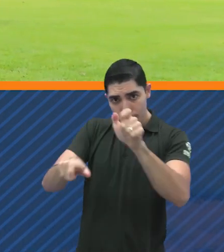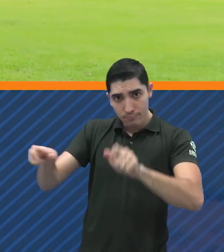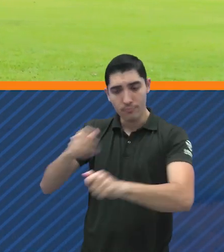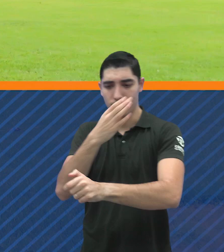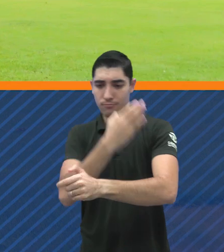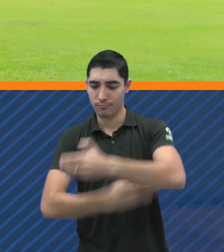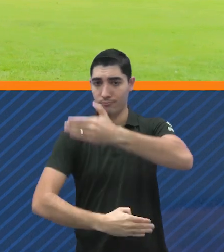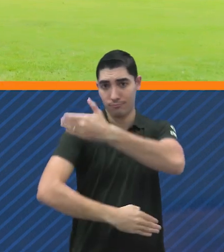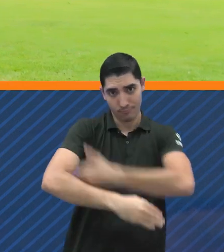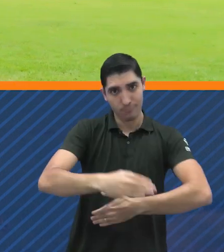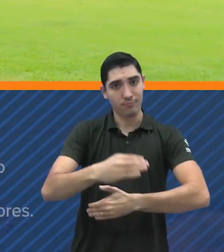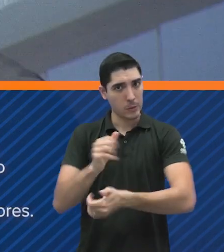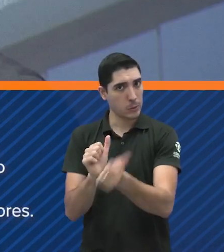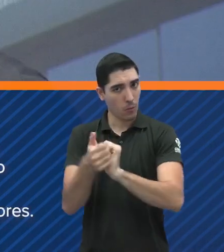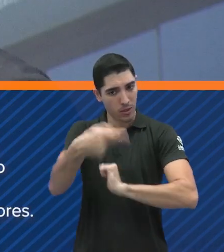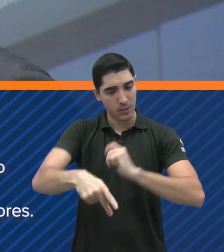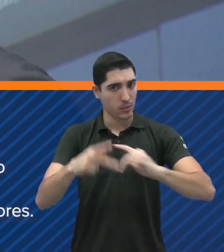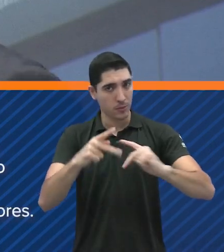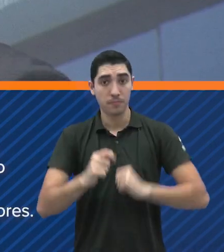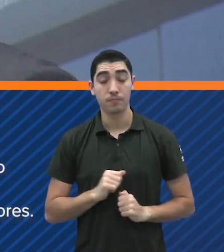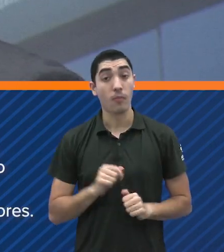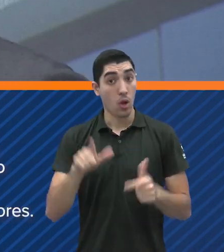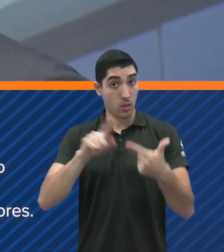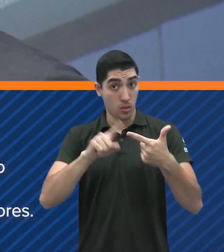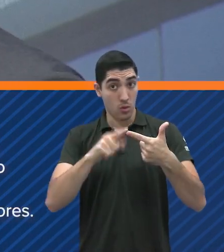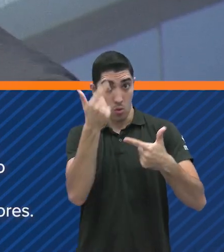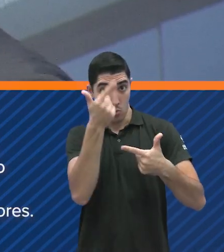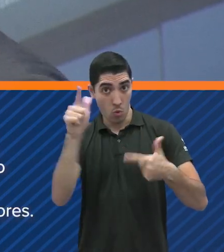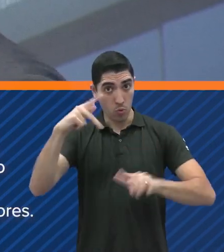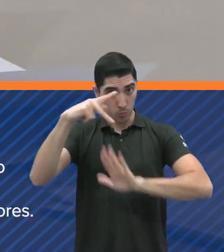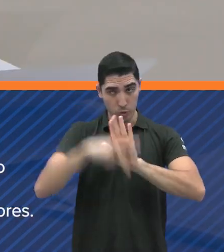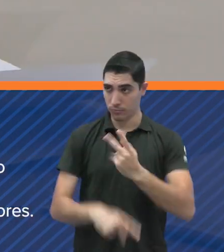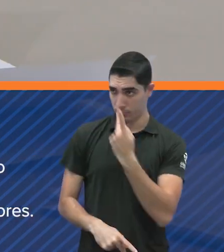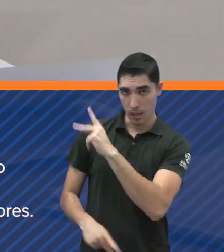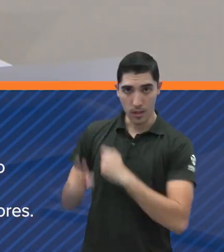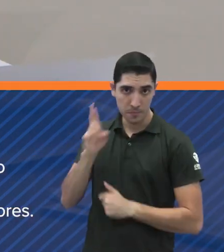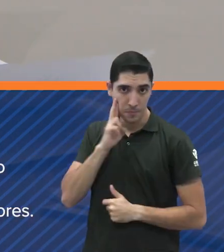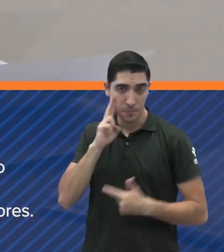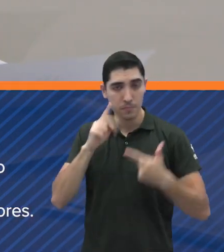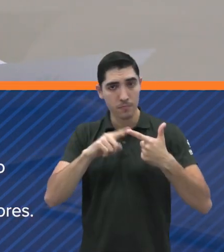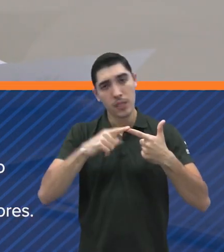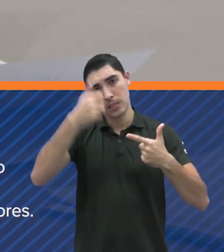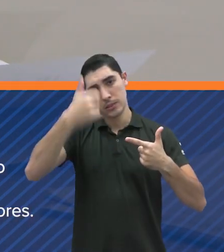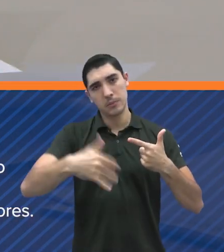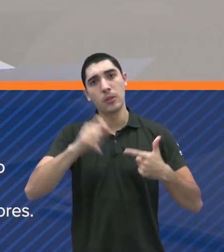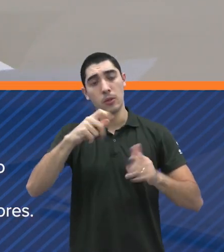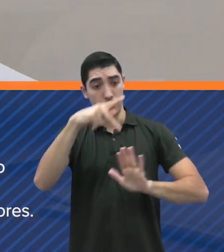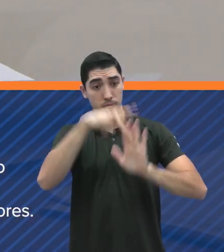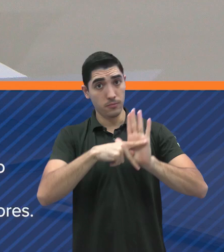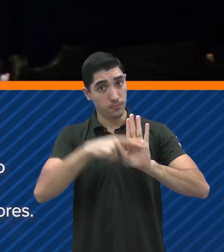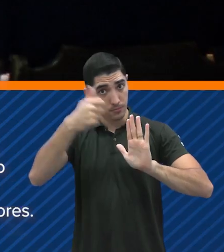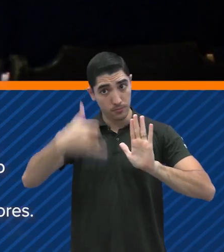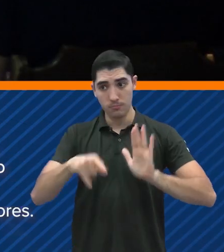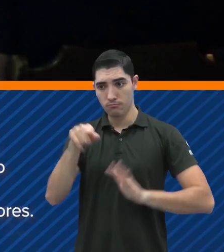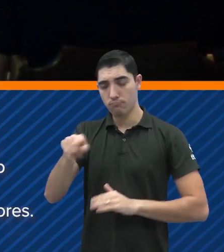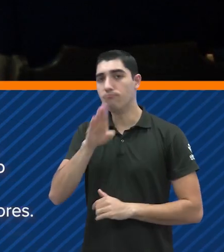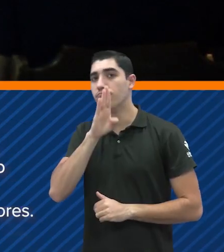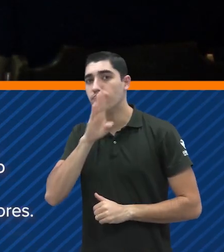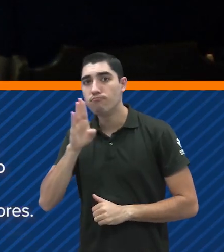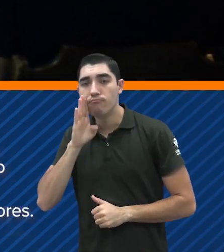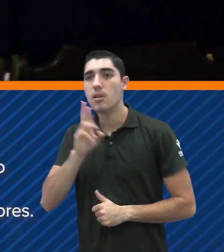atletas paralímpicos na cidade. Também do vereador Renato Santiago, segue o projeto com o intuito de exigir que